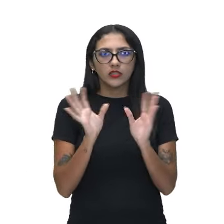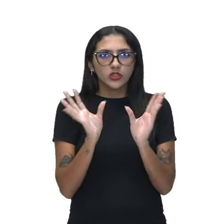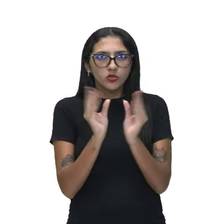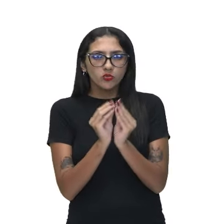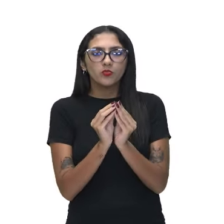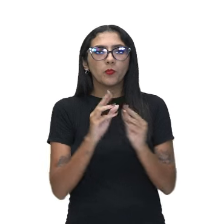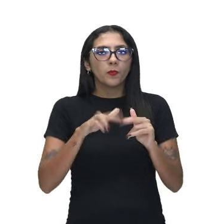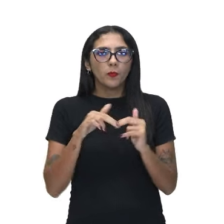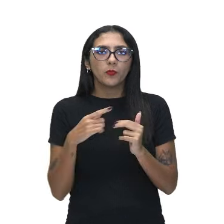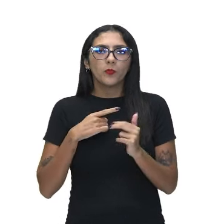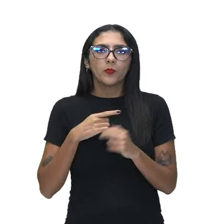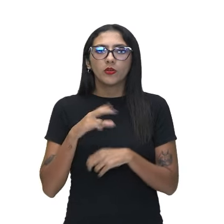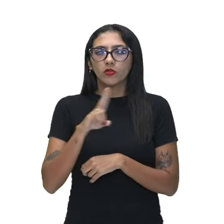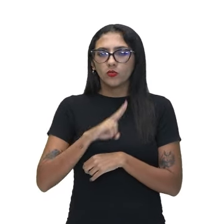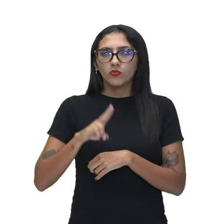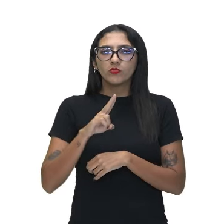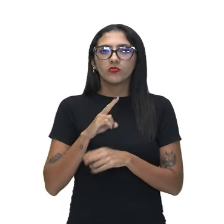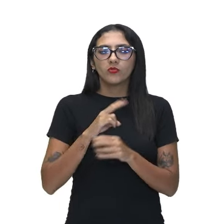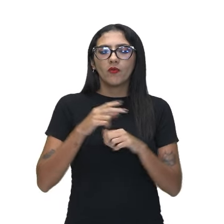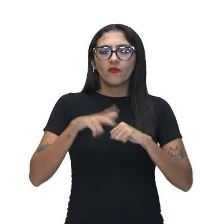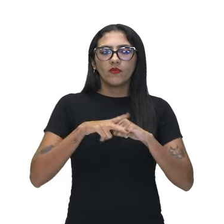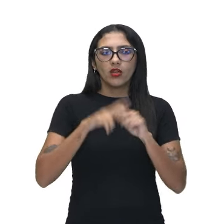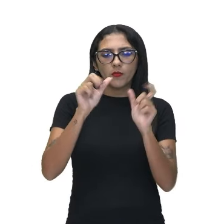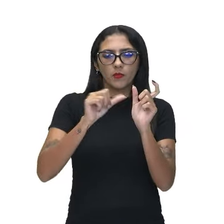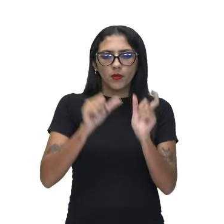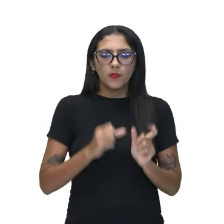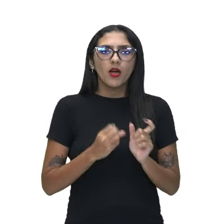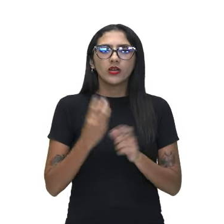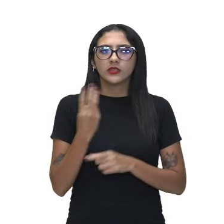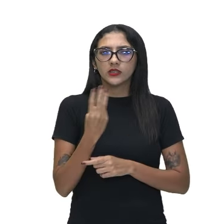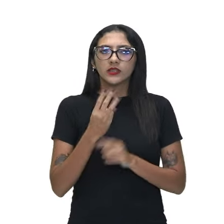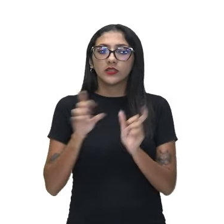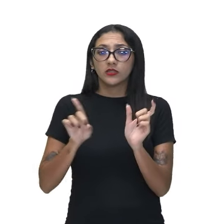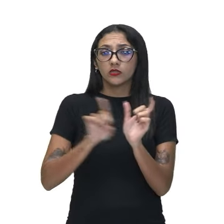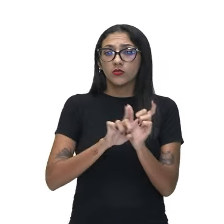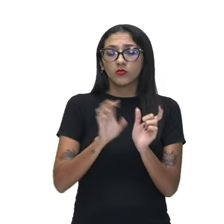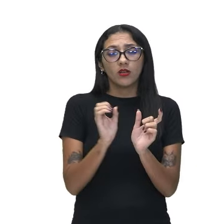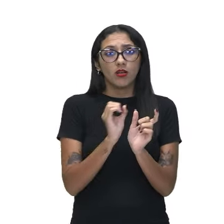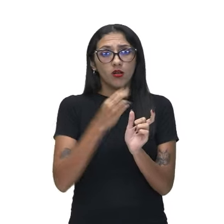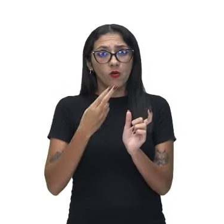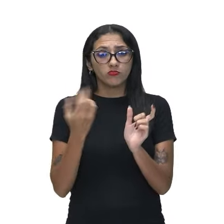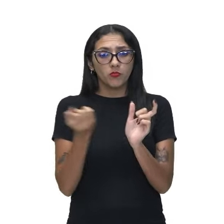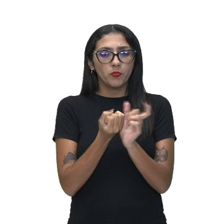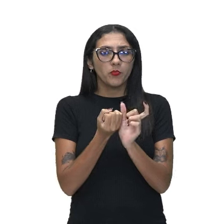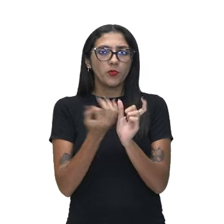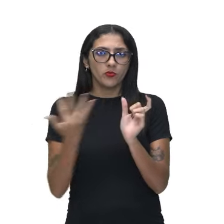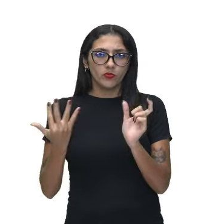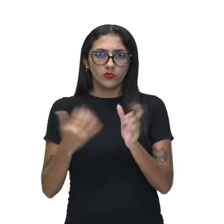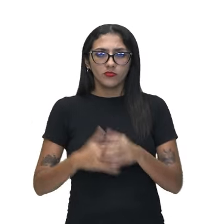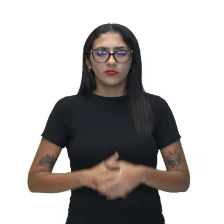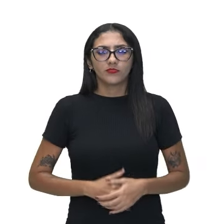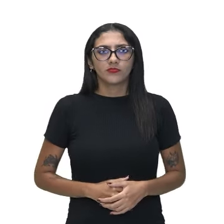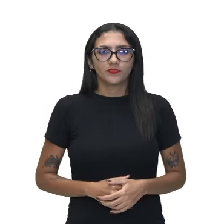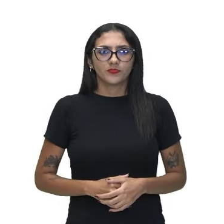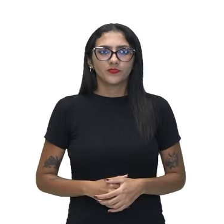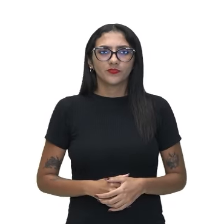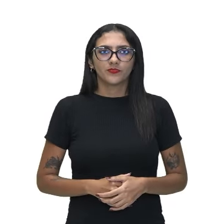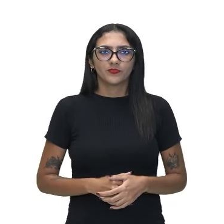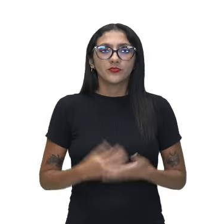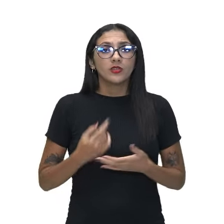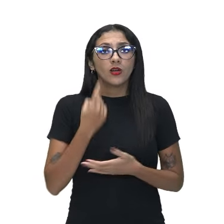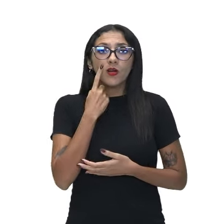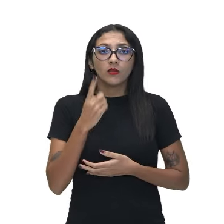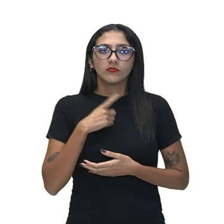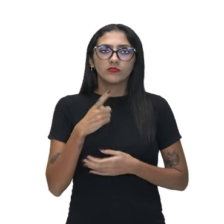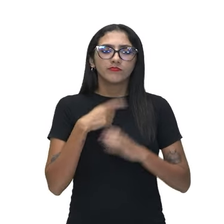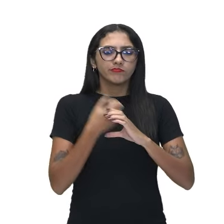uso dos verbos na terceira pessoa do singular ou do plural, tá? E então, se ouvir as características do